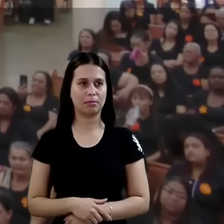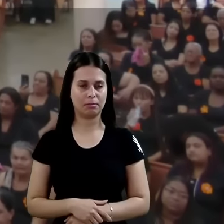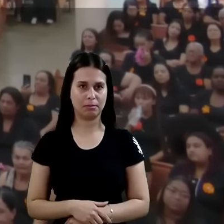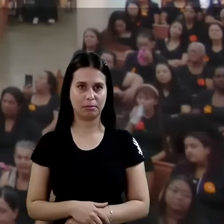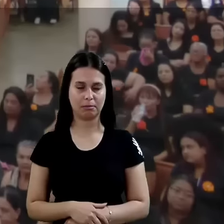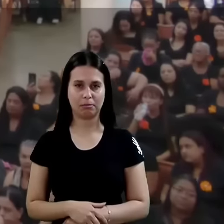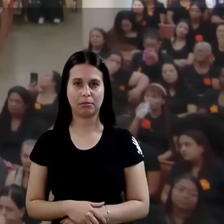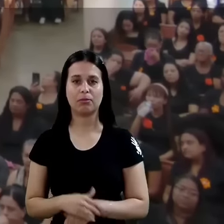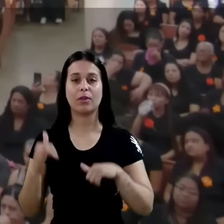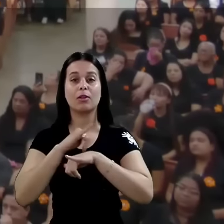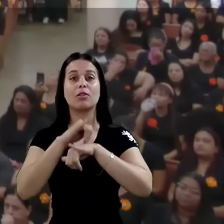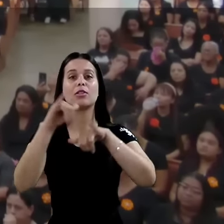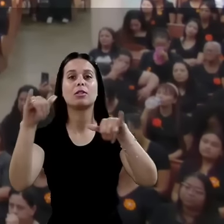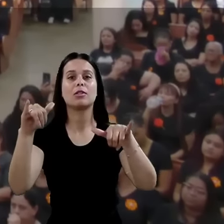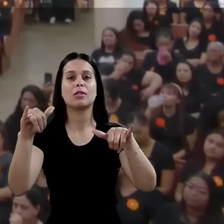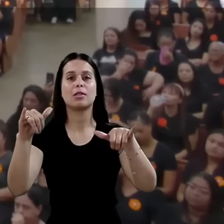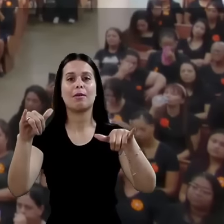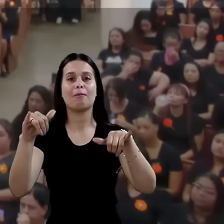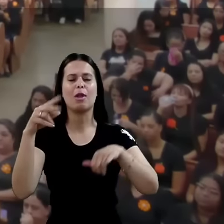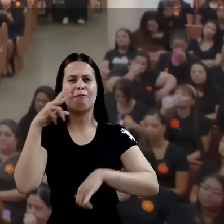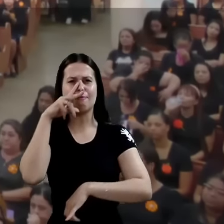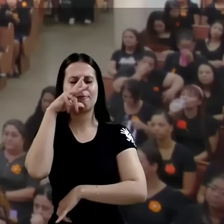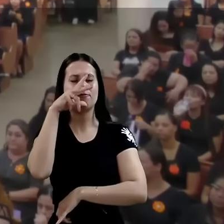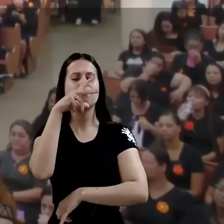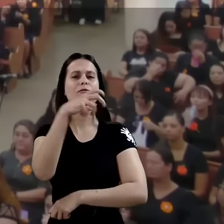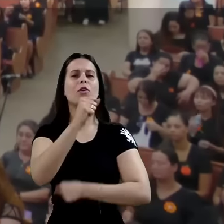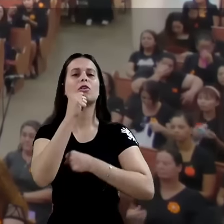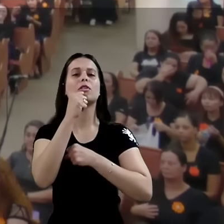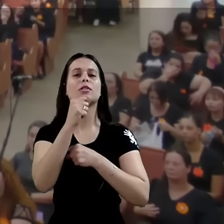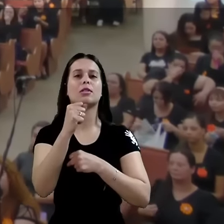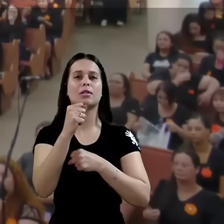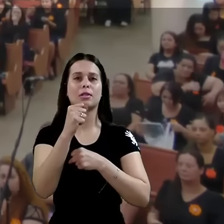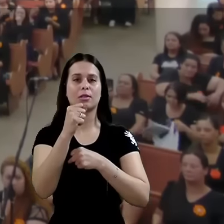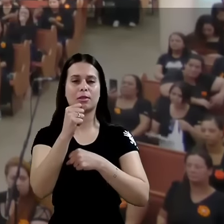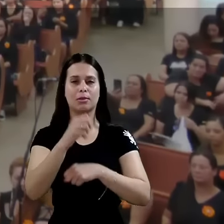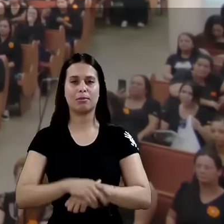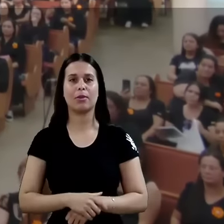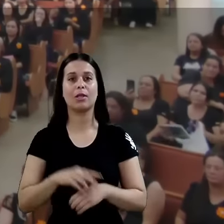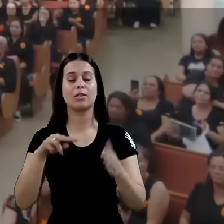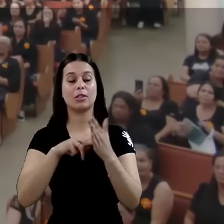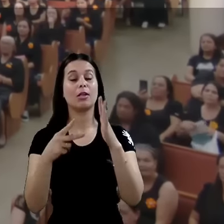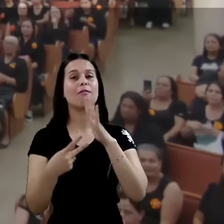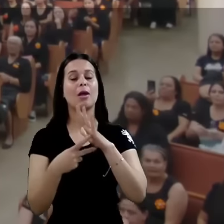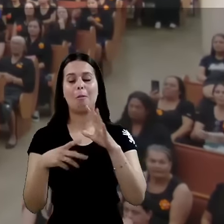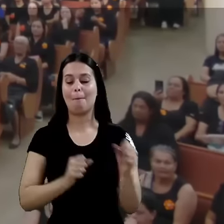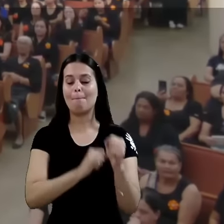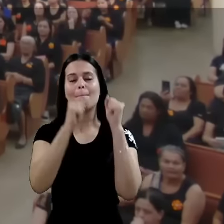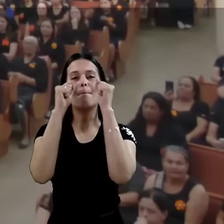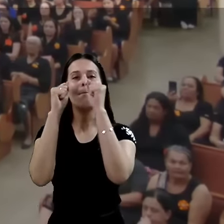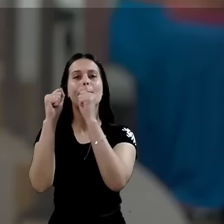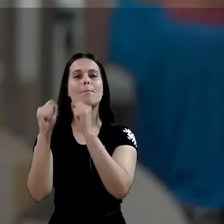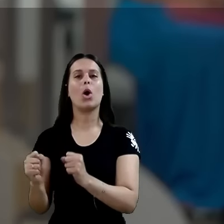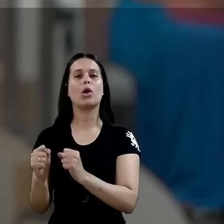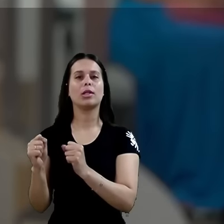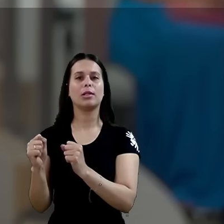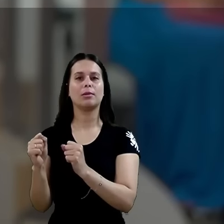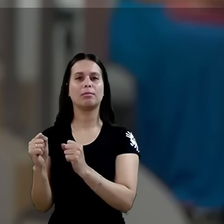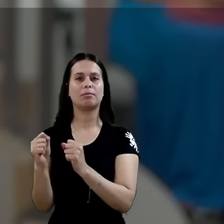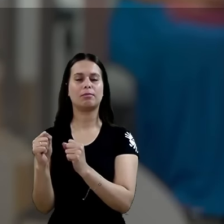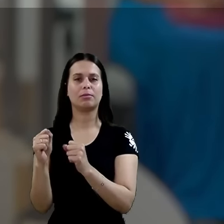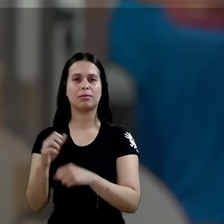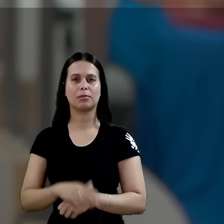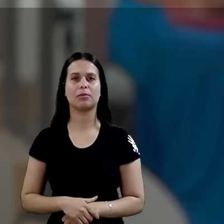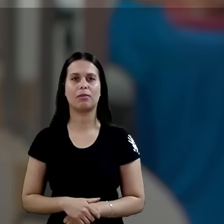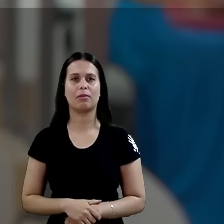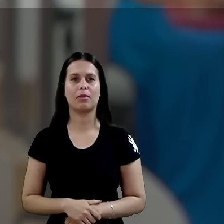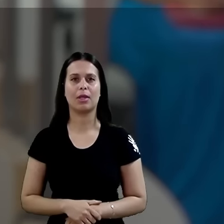aqui Fortaleza que No grego tem como sinônimo poder que